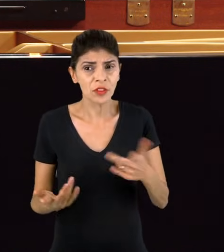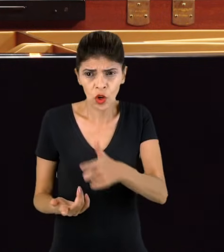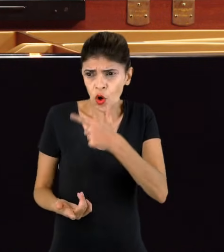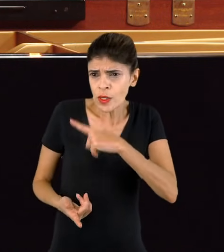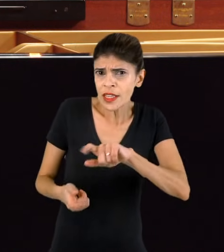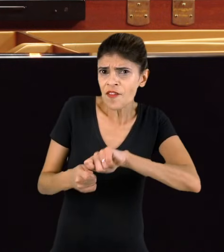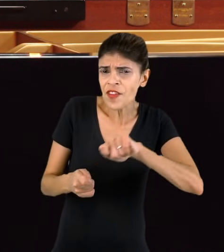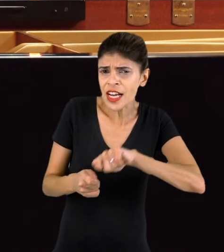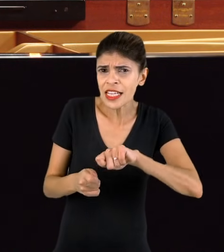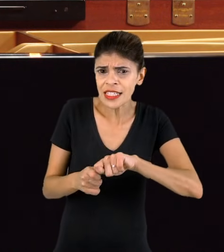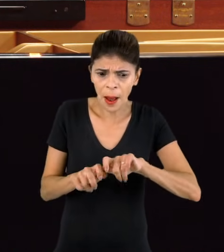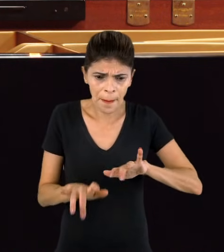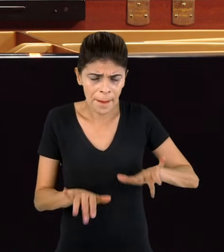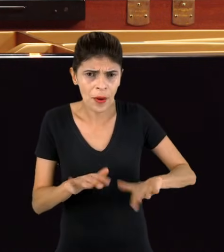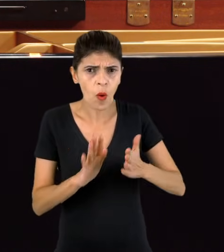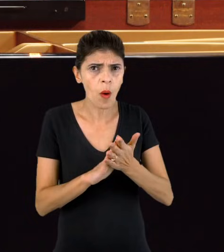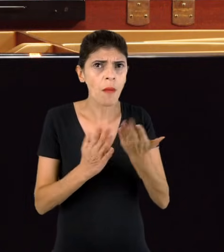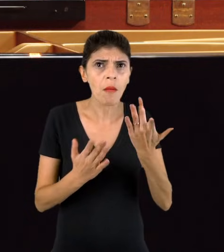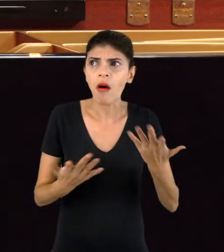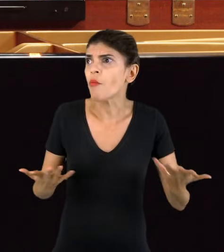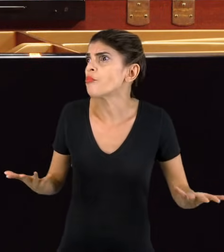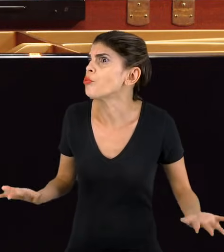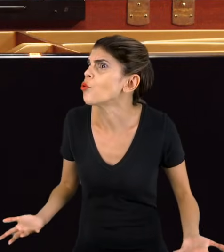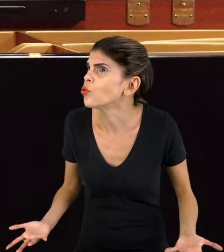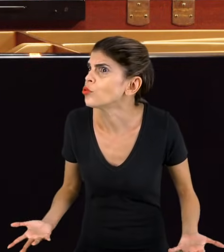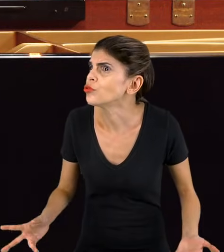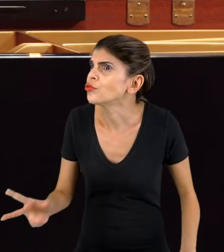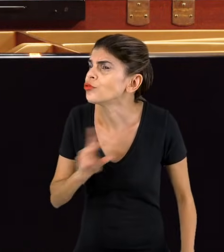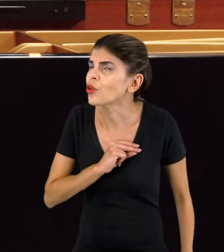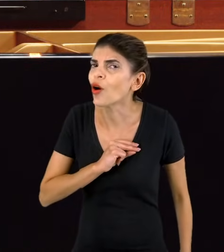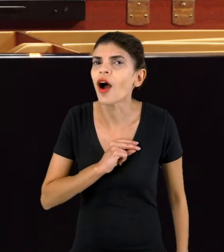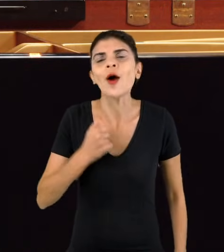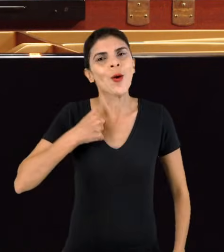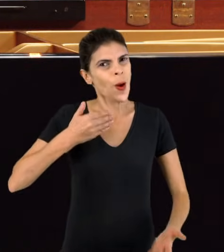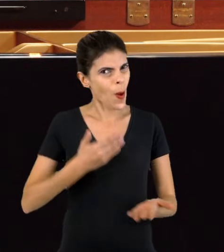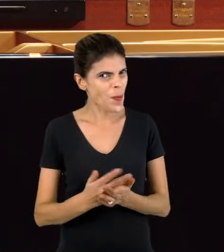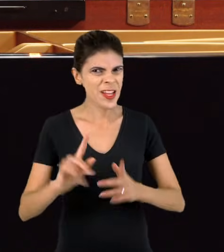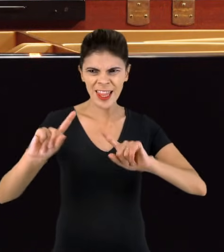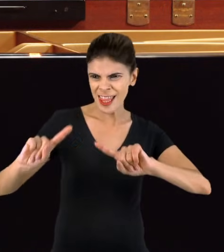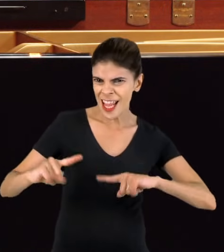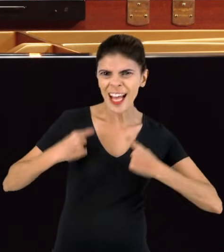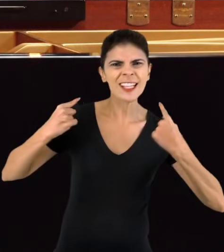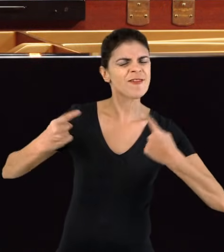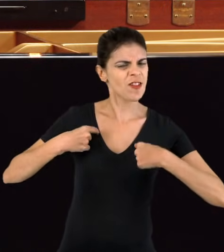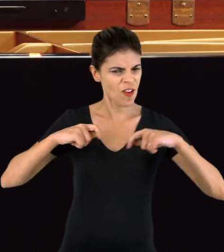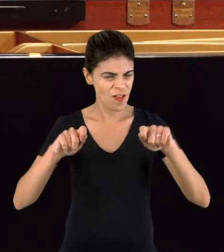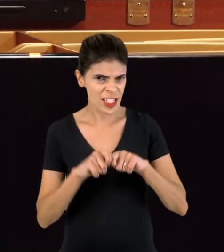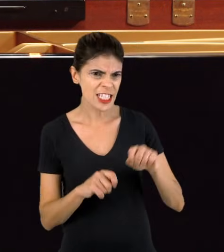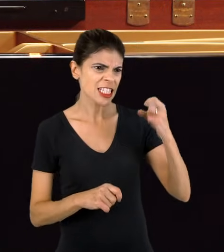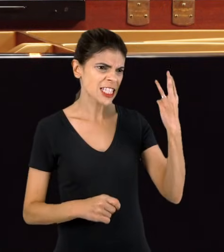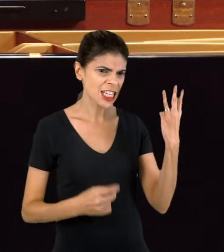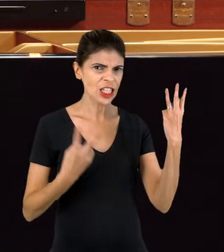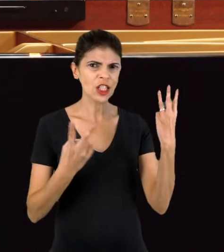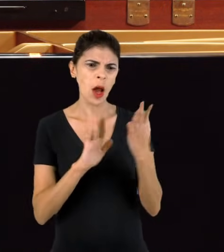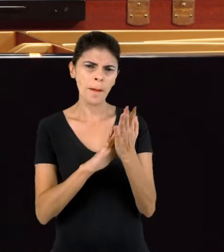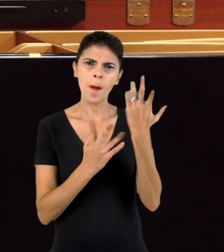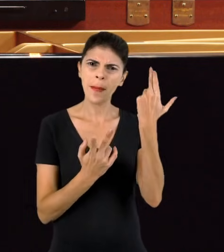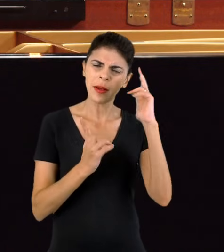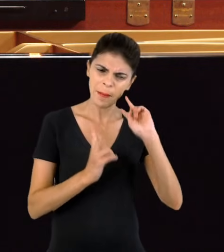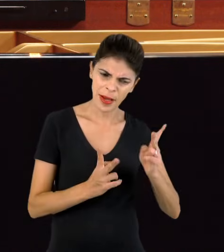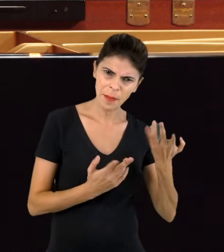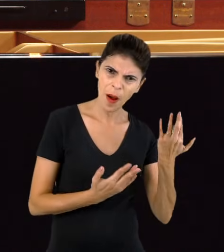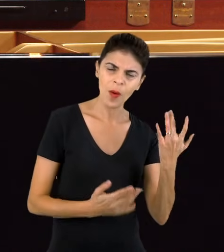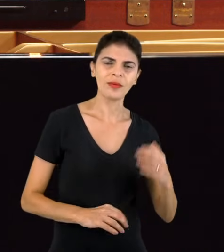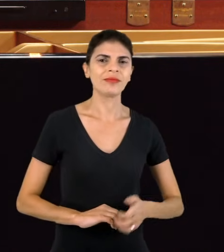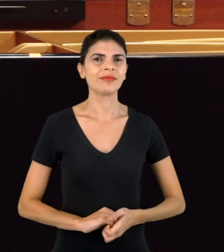Pô, mas será que tu consegue fazer duas polirritmias em uma mão? Eu digo, poxa, bicho. E aí comecei, né? 3 contra 2 em uma mão só.